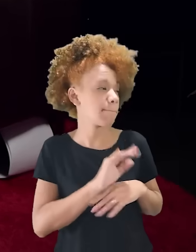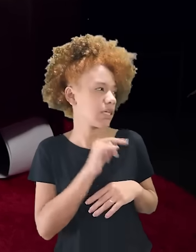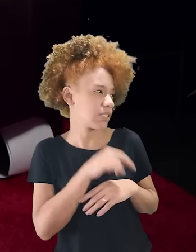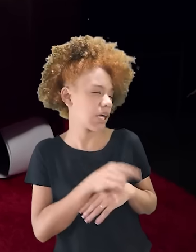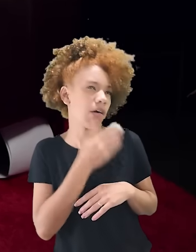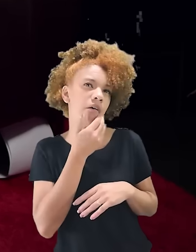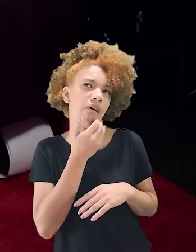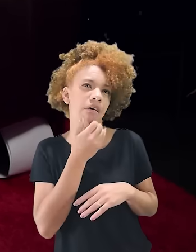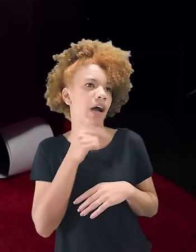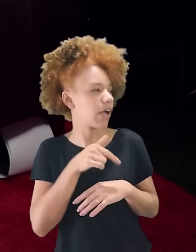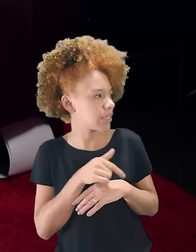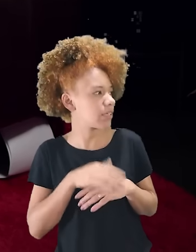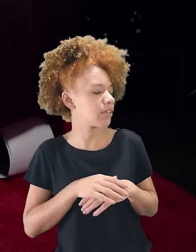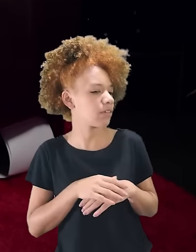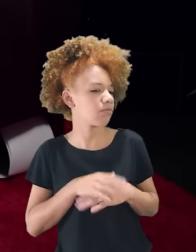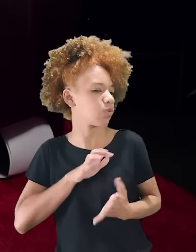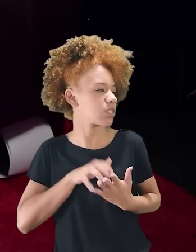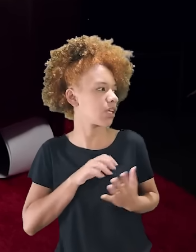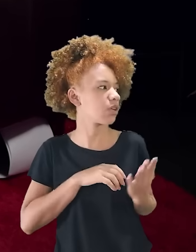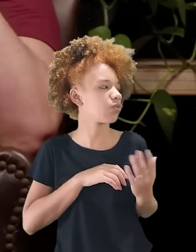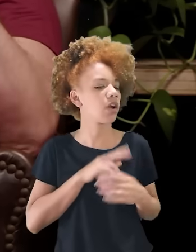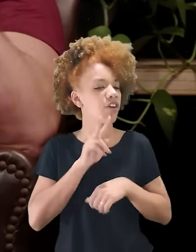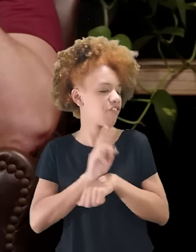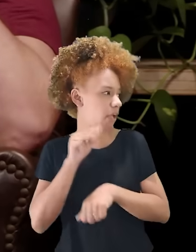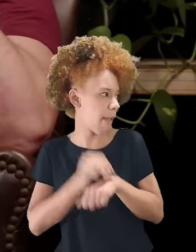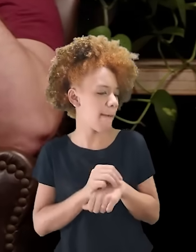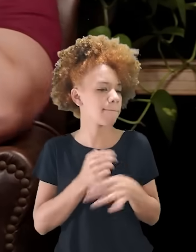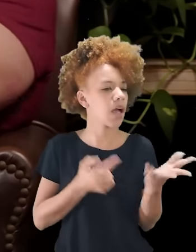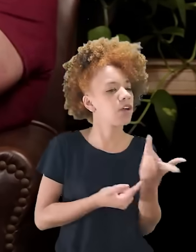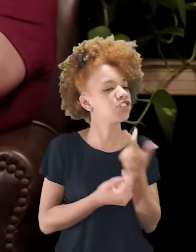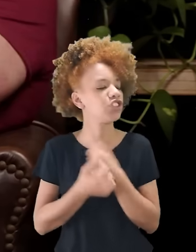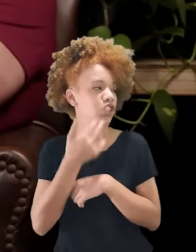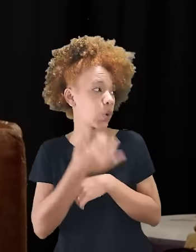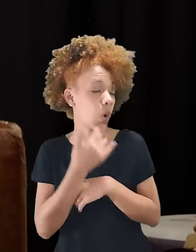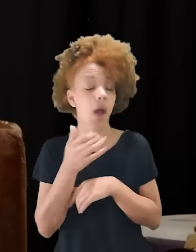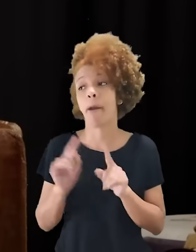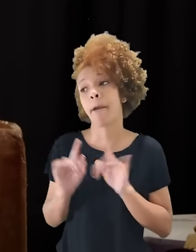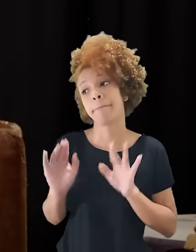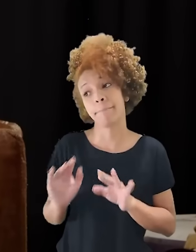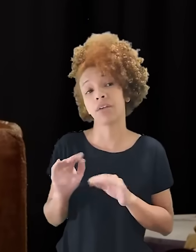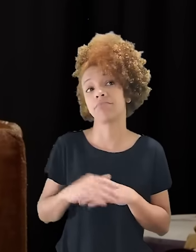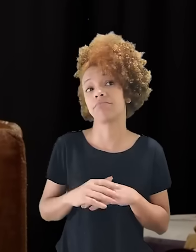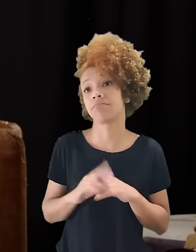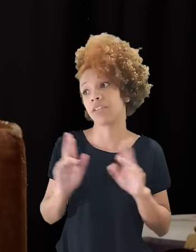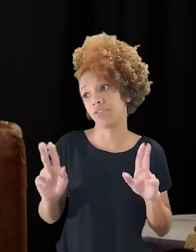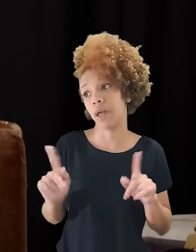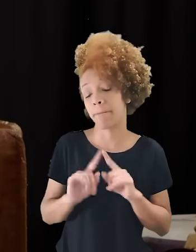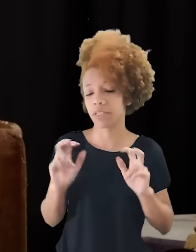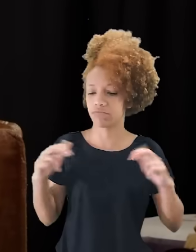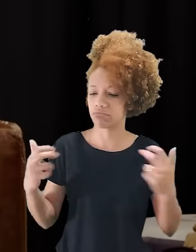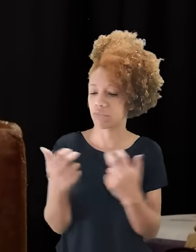e aqui já é uma galera mais artística então é muita cor Vila Madalena entendi mas alternativa né que talvez